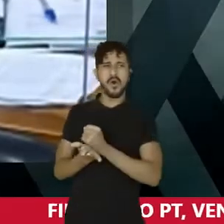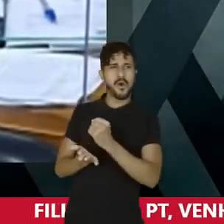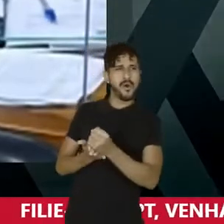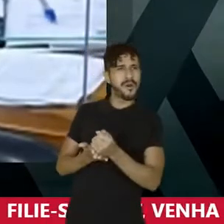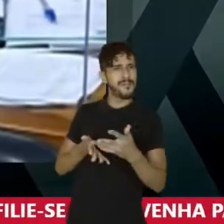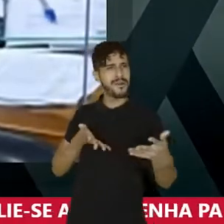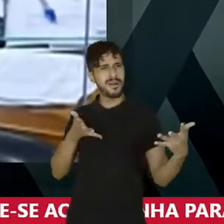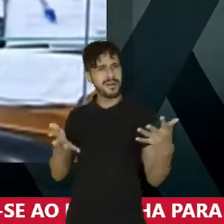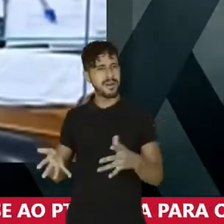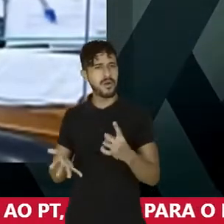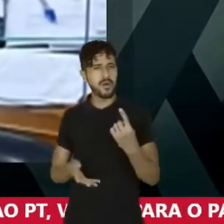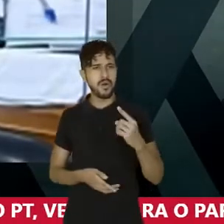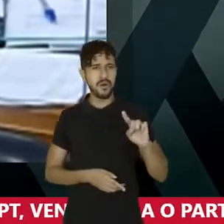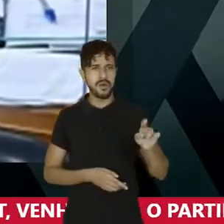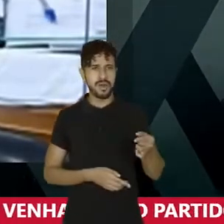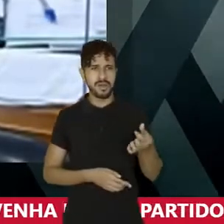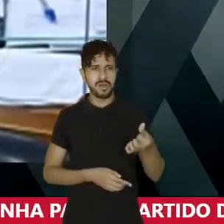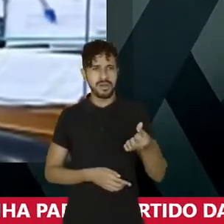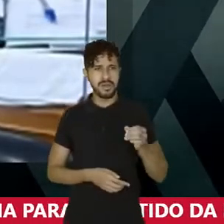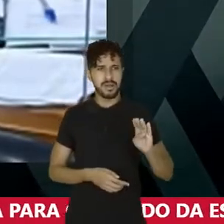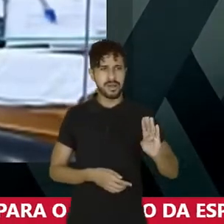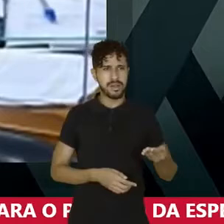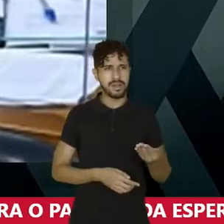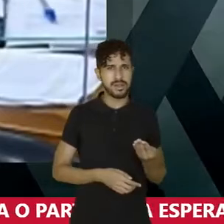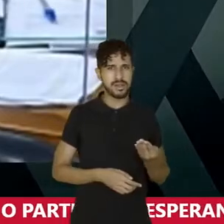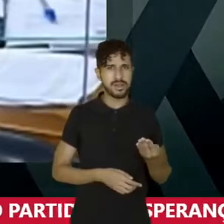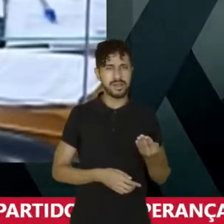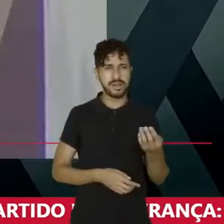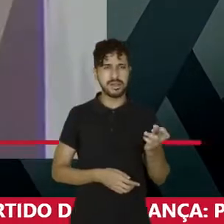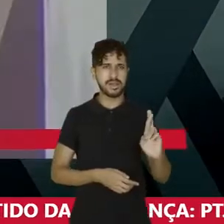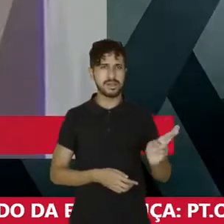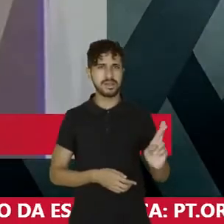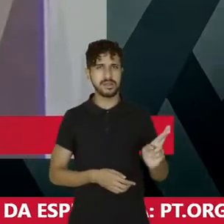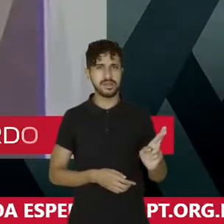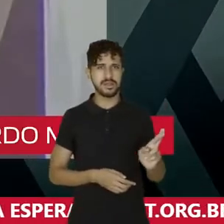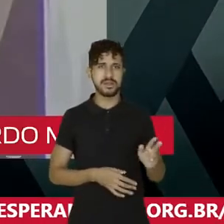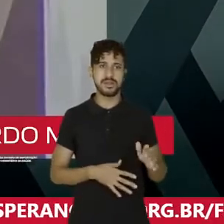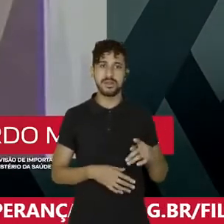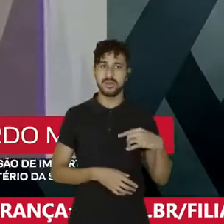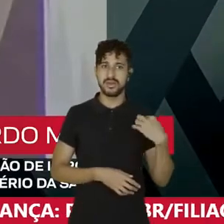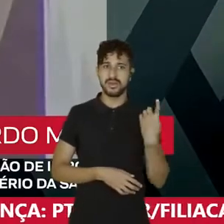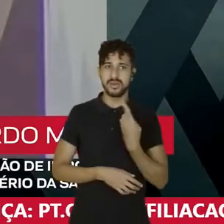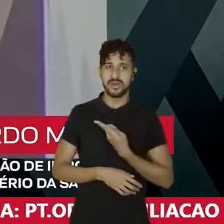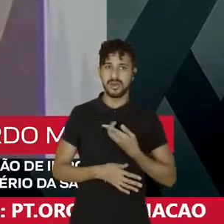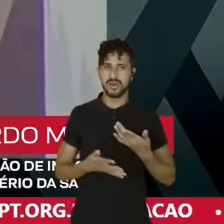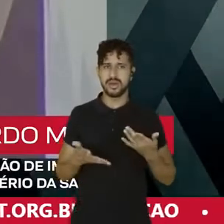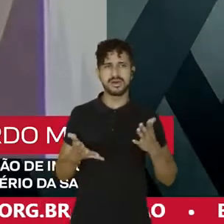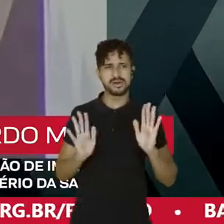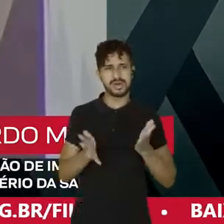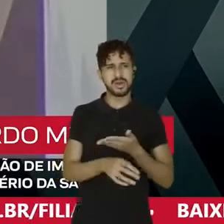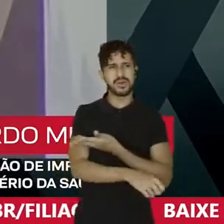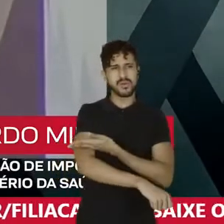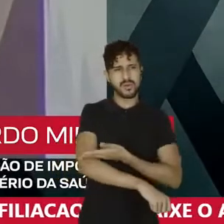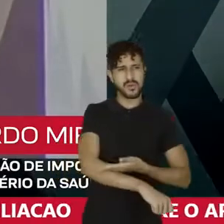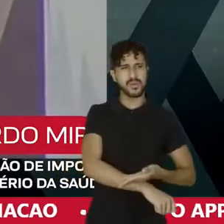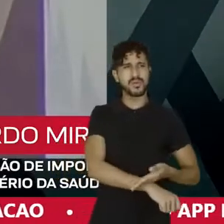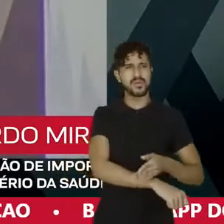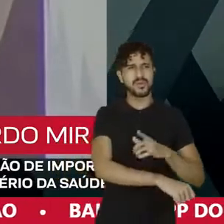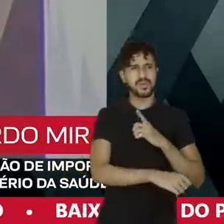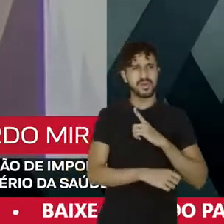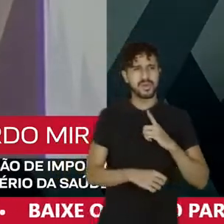um contrato de 1,6 bilhão de reais então a gente está habituado a